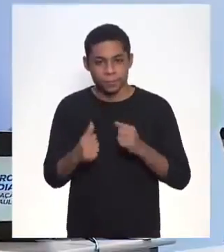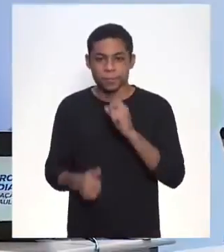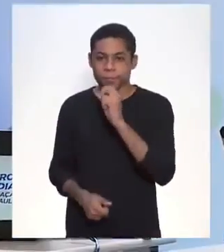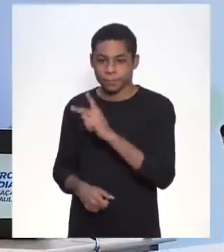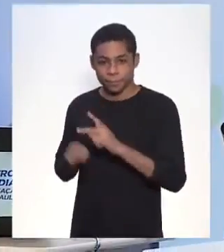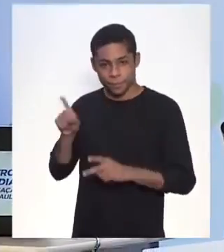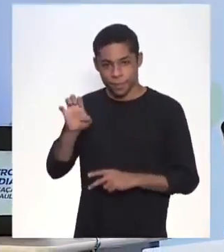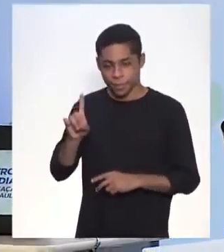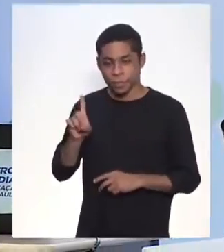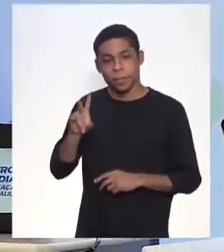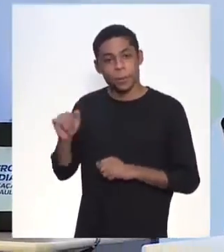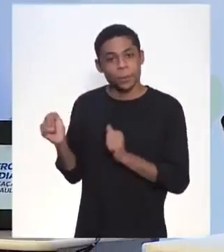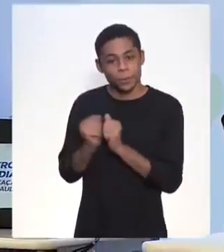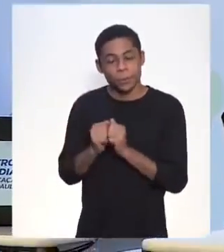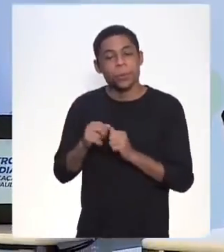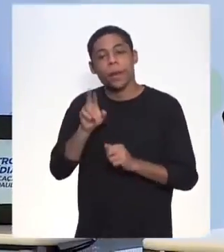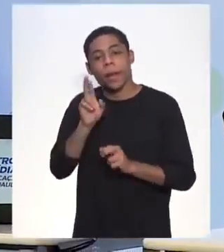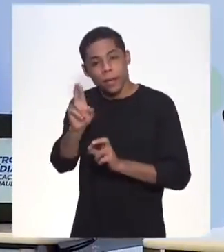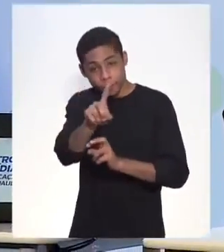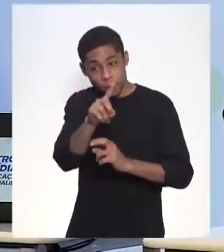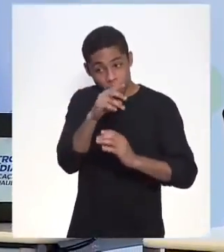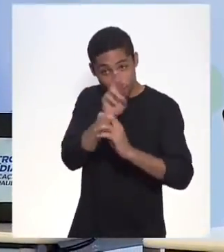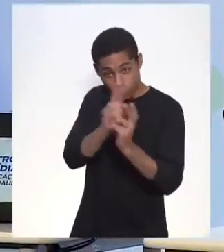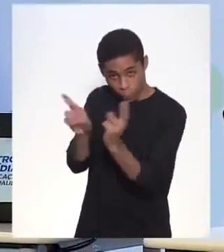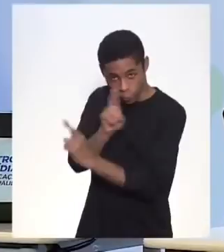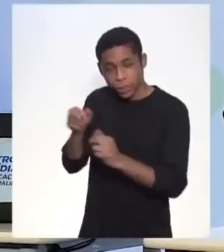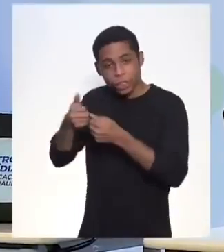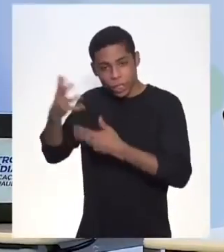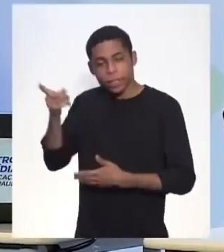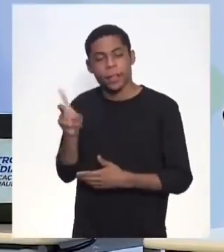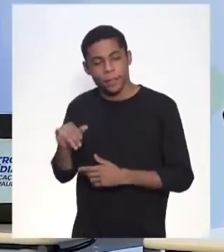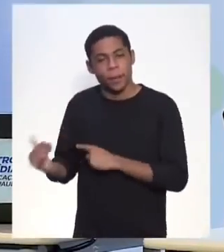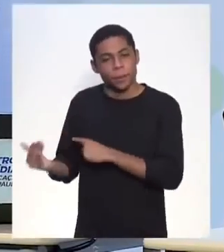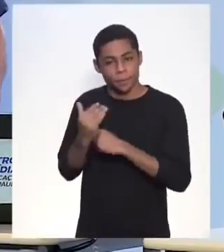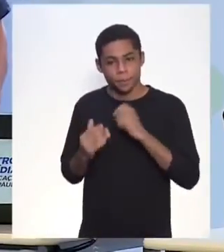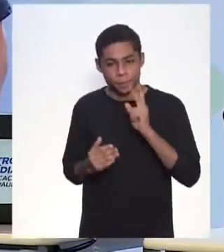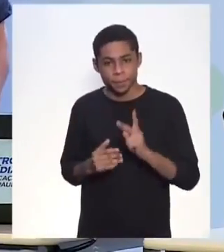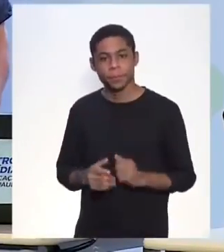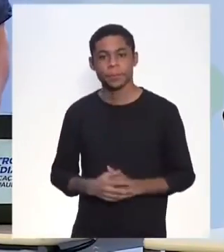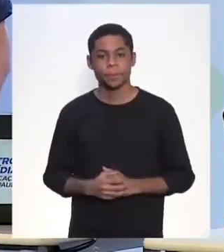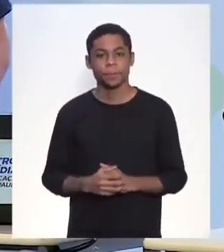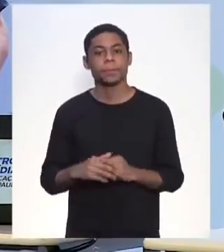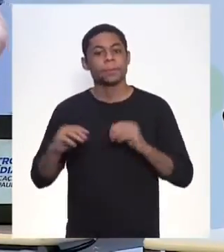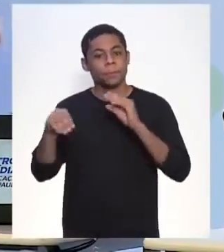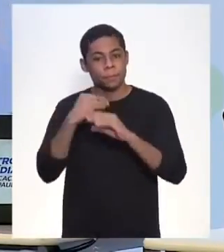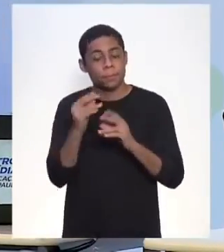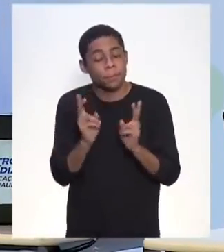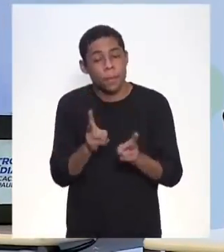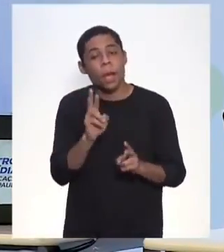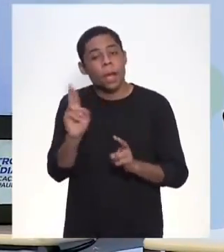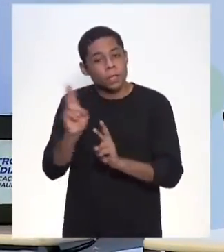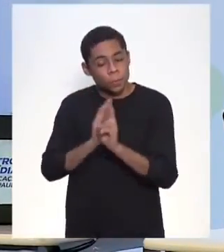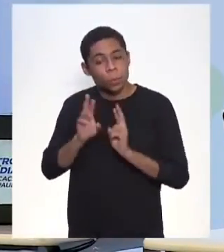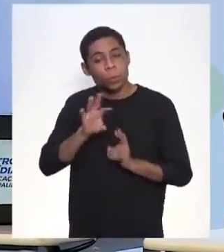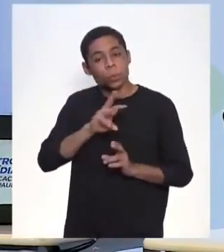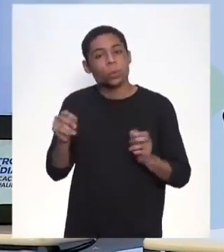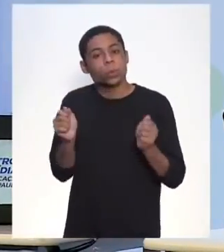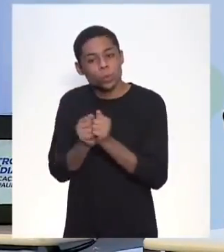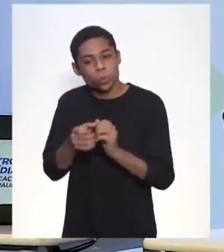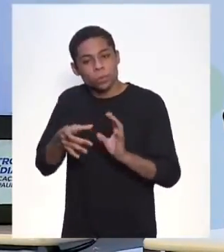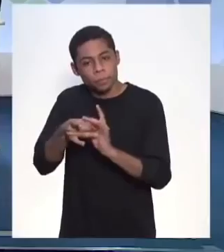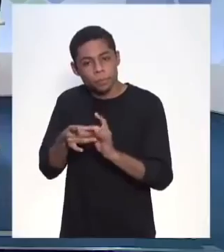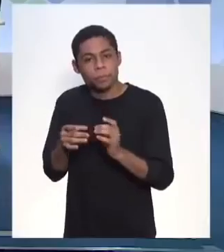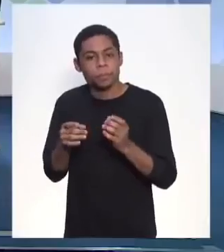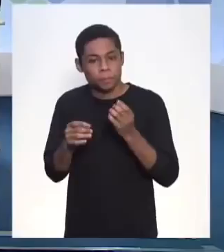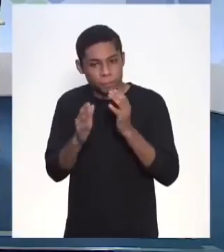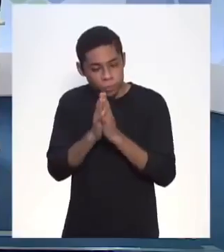o Ed vai estar aqui passando todas as respostas que vocês mandarem aí no chat, né? E mandem lá, tentem mandar respostas todas juntas, né,